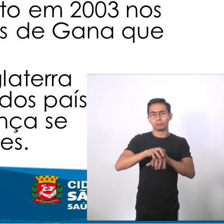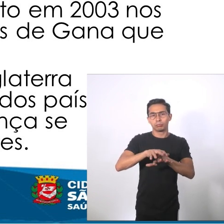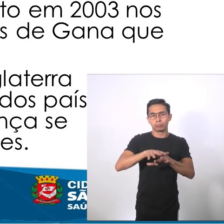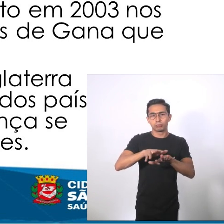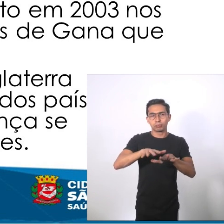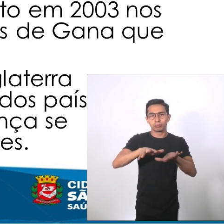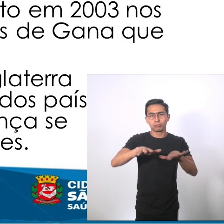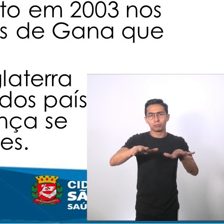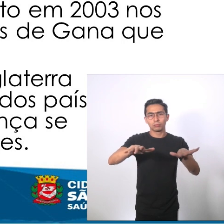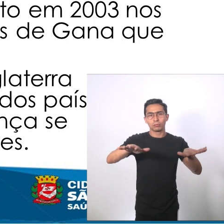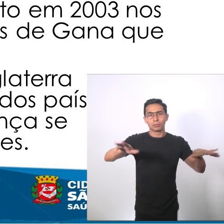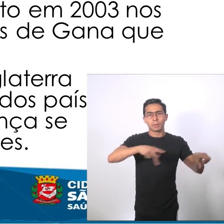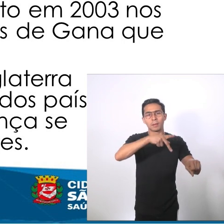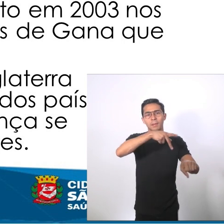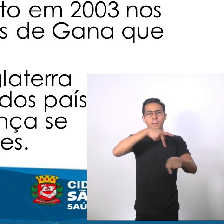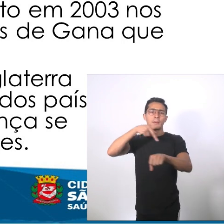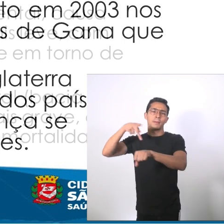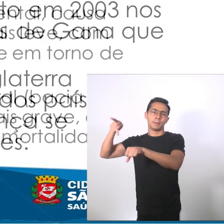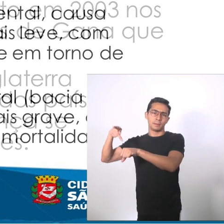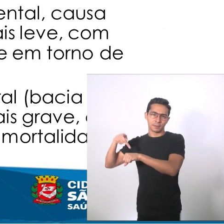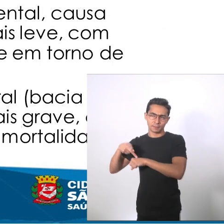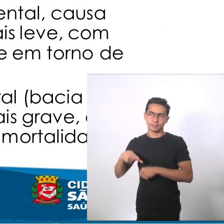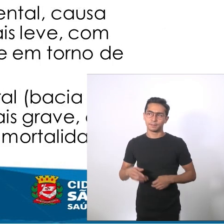outros países e continentes.